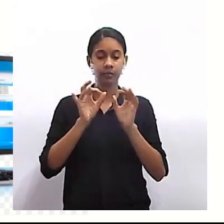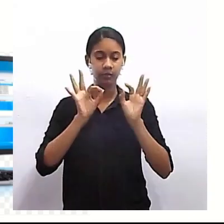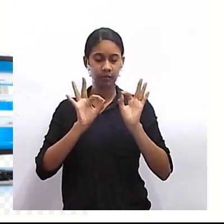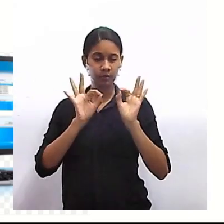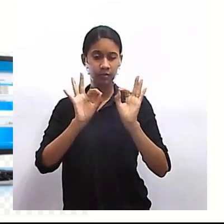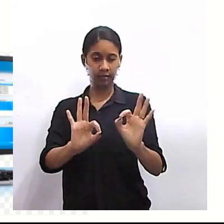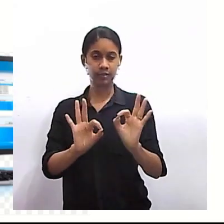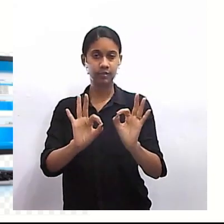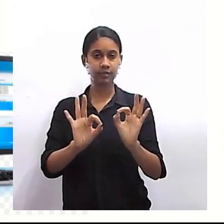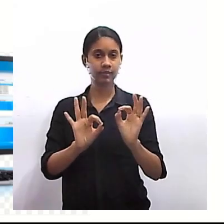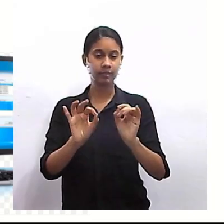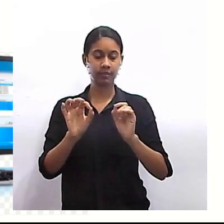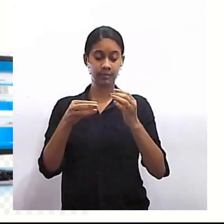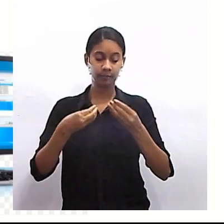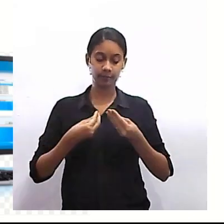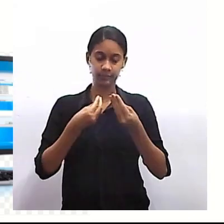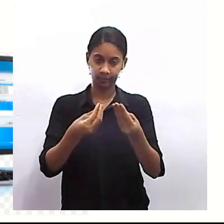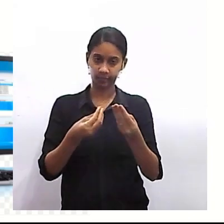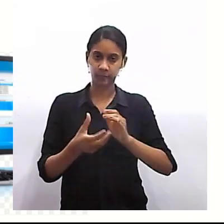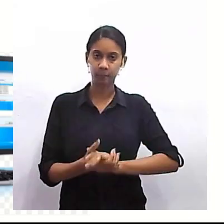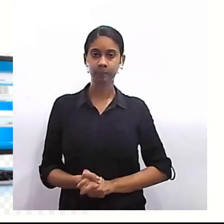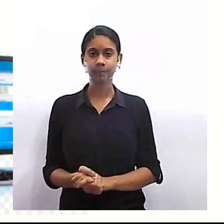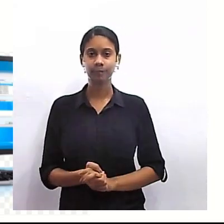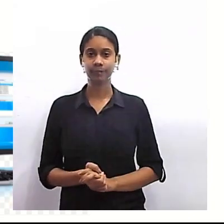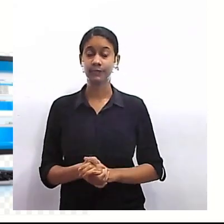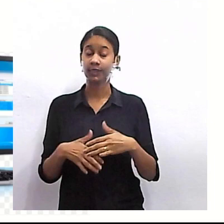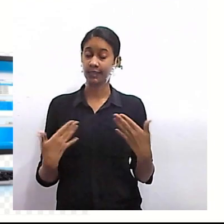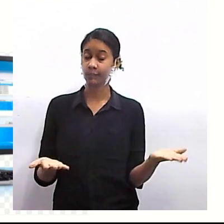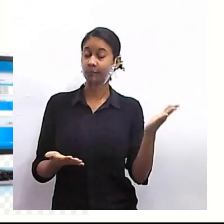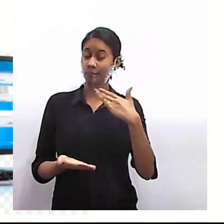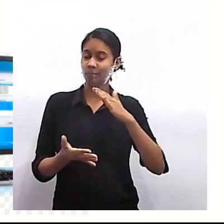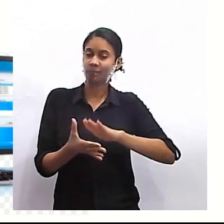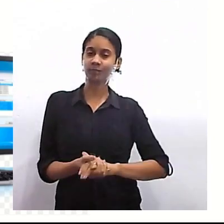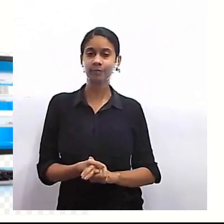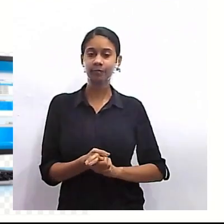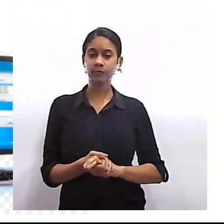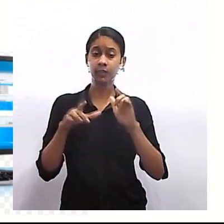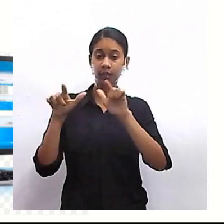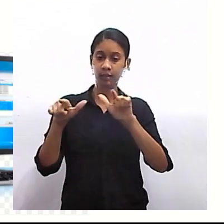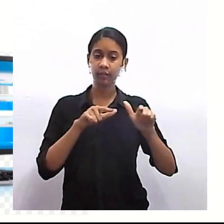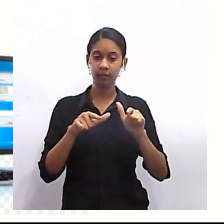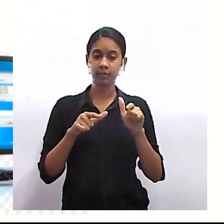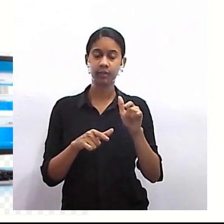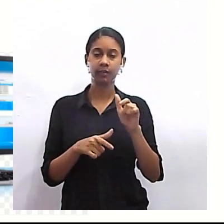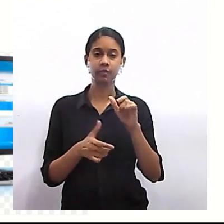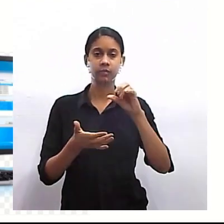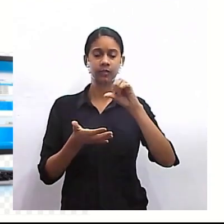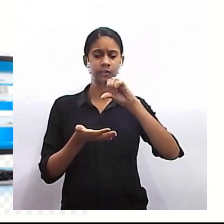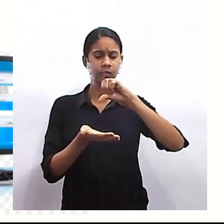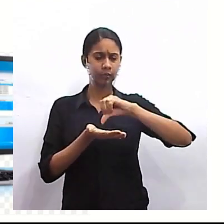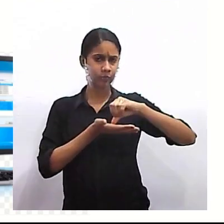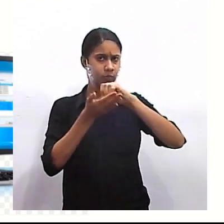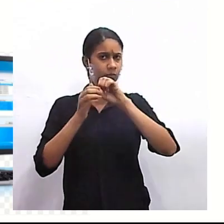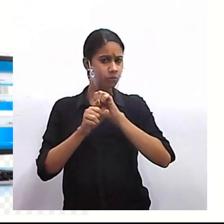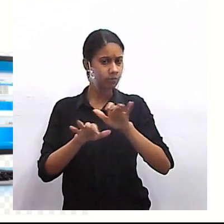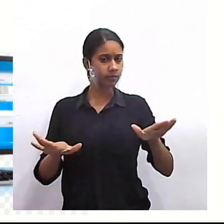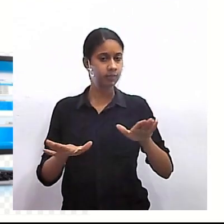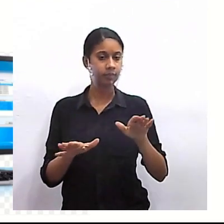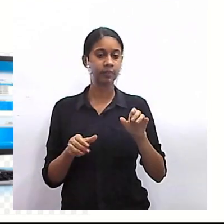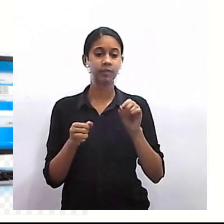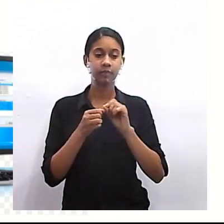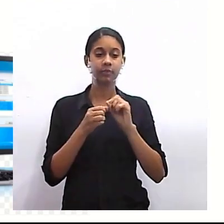entrega. Vamos lá, pessoal. Localização. Os CDs transformam-se em polos geradores de